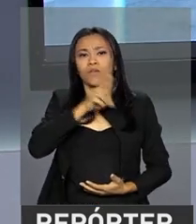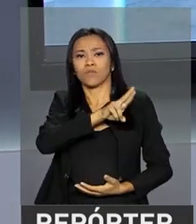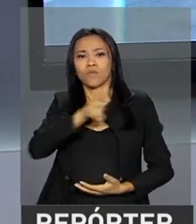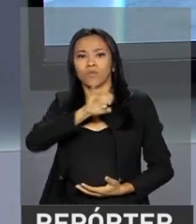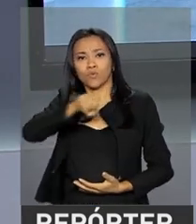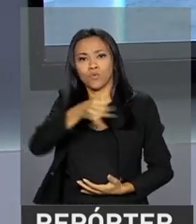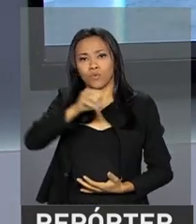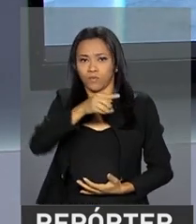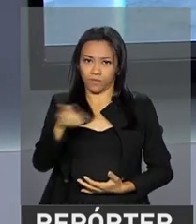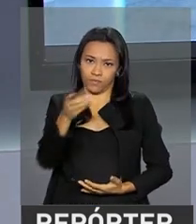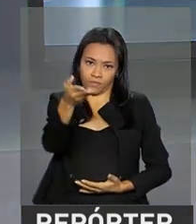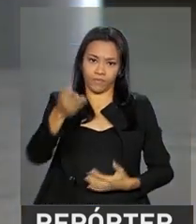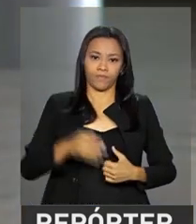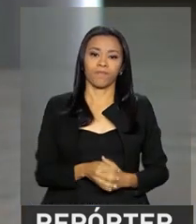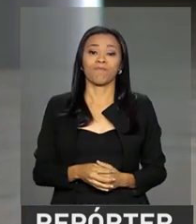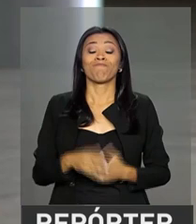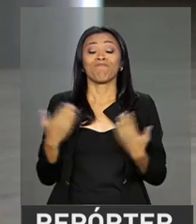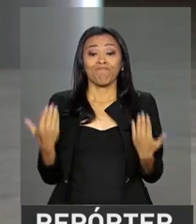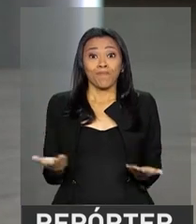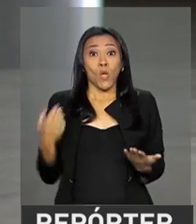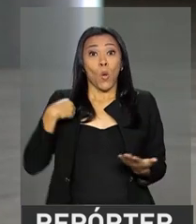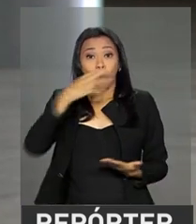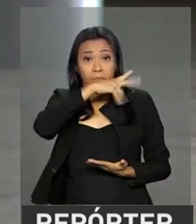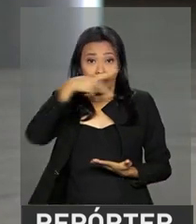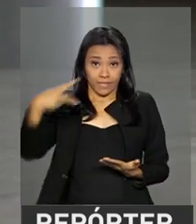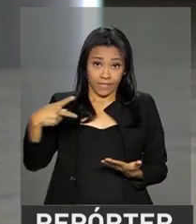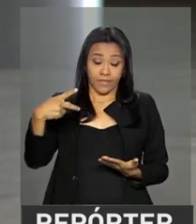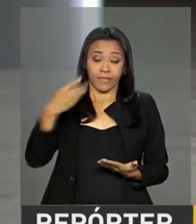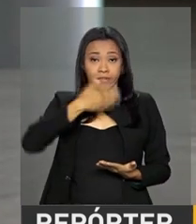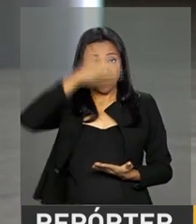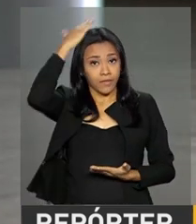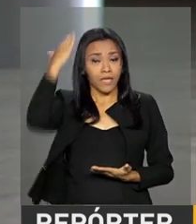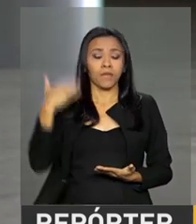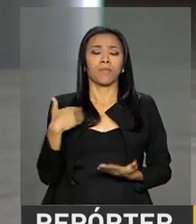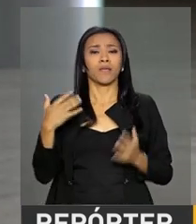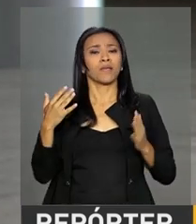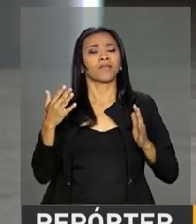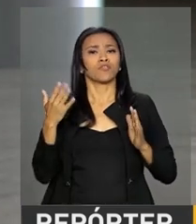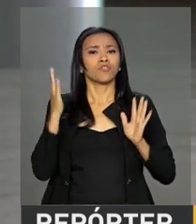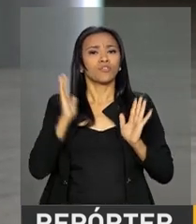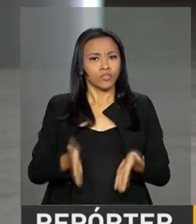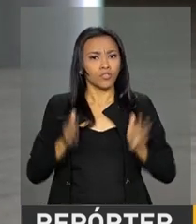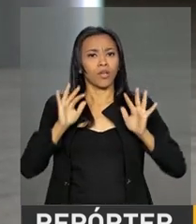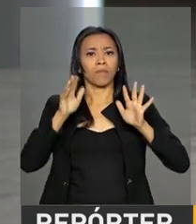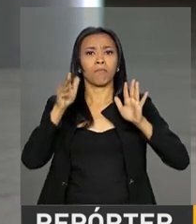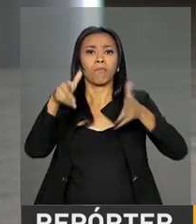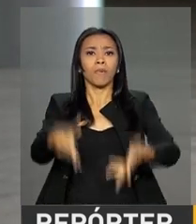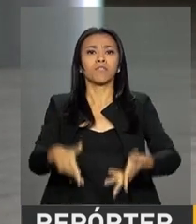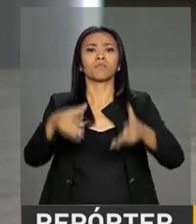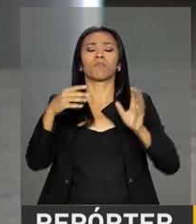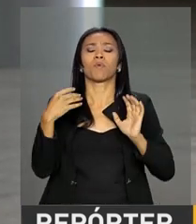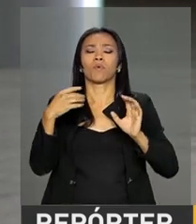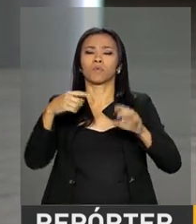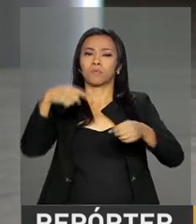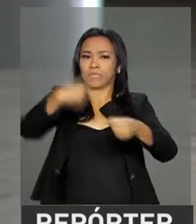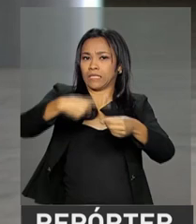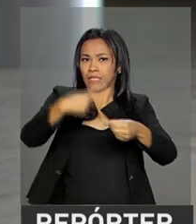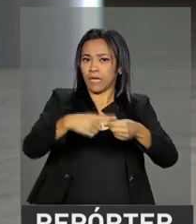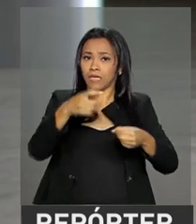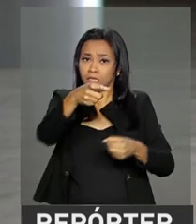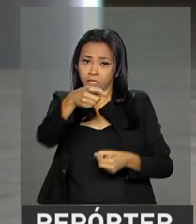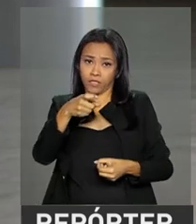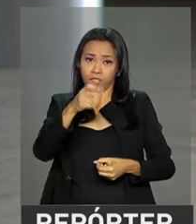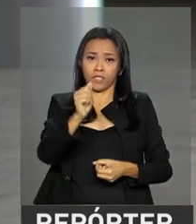cahúlla olha só o presidente michel temer acabou de participar de uma cerimônia como você falou que a cerimônia em xambioá ele fez um